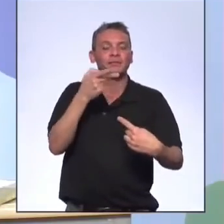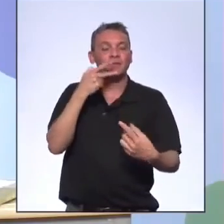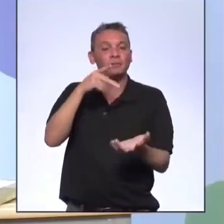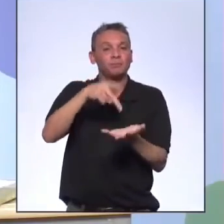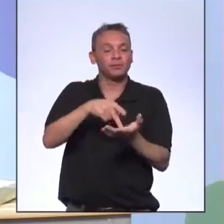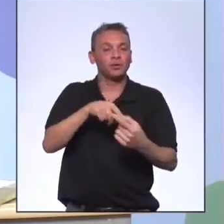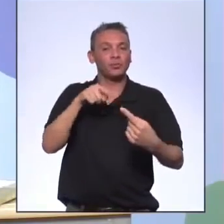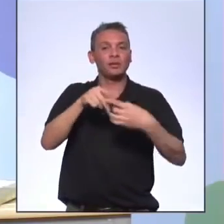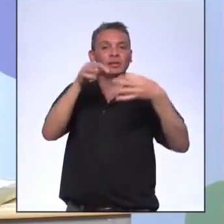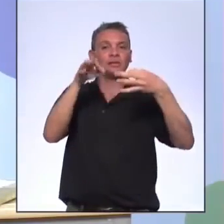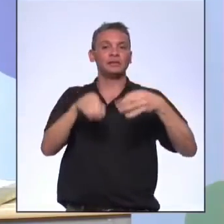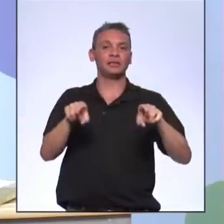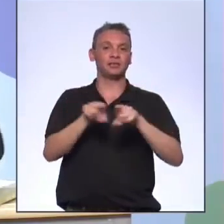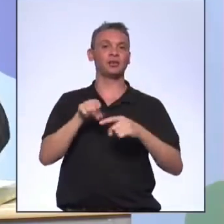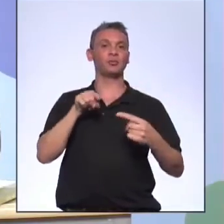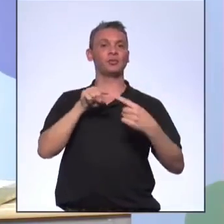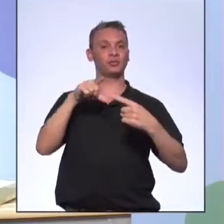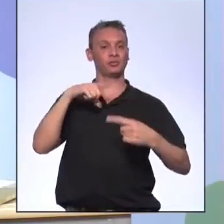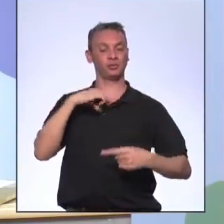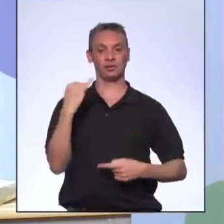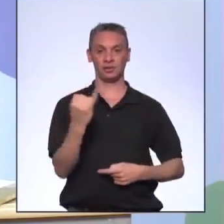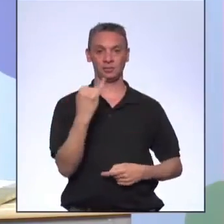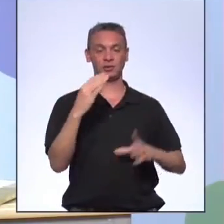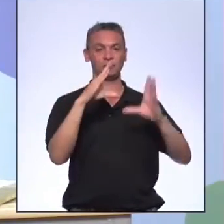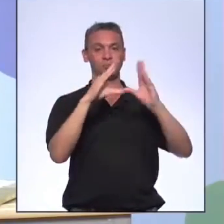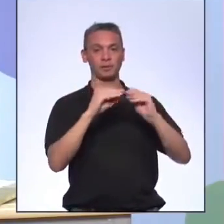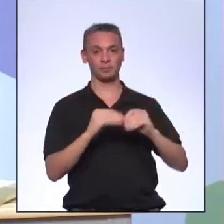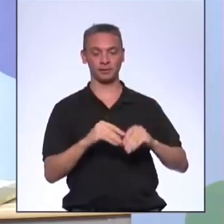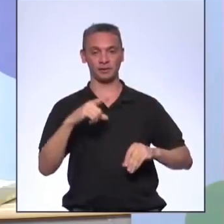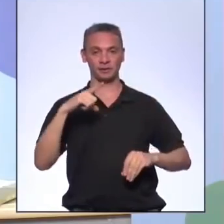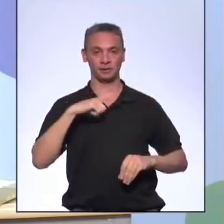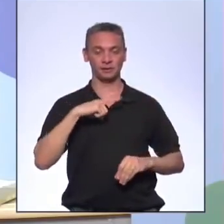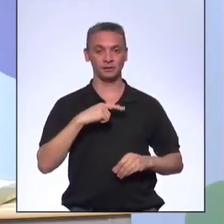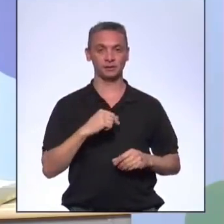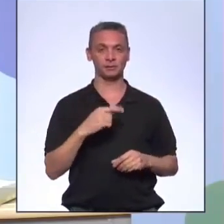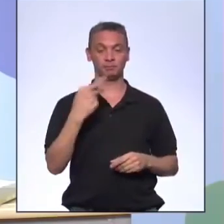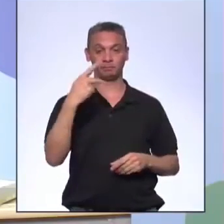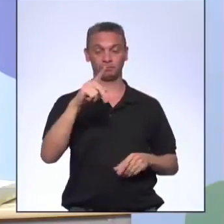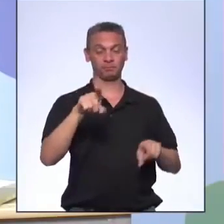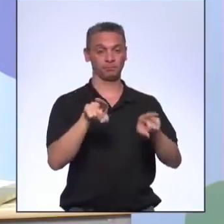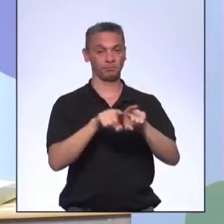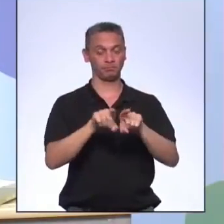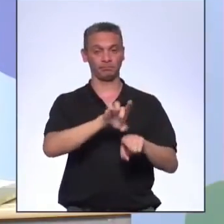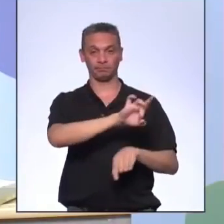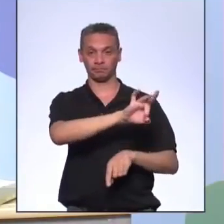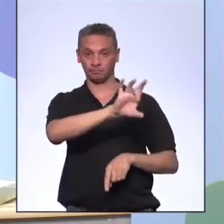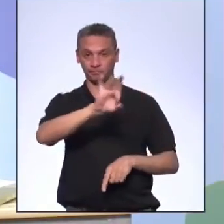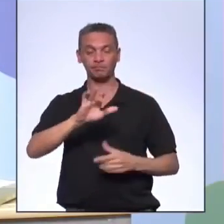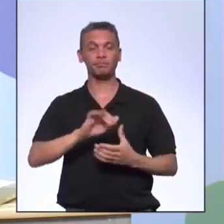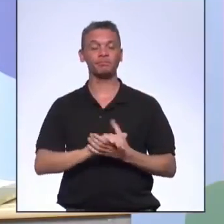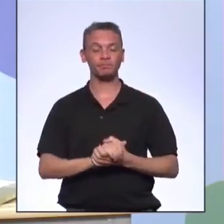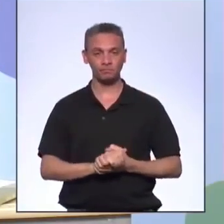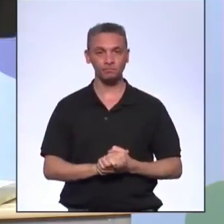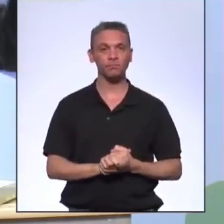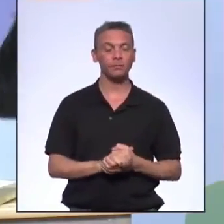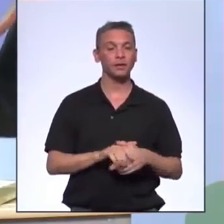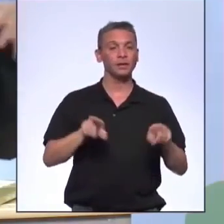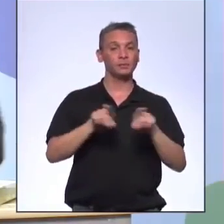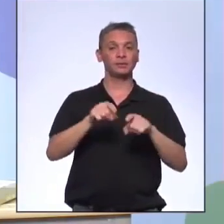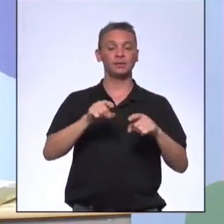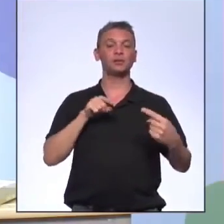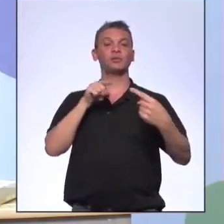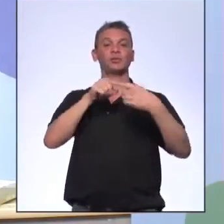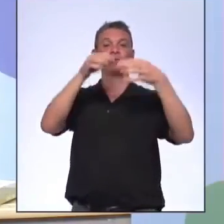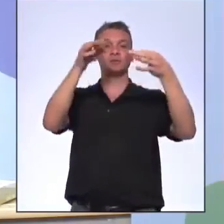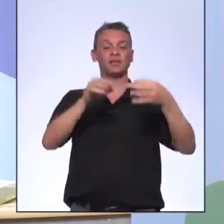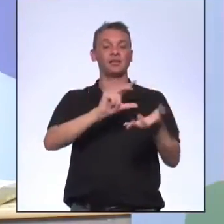ser consistente e objetivo, não tão consolidado numa vivência sua só lá isoladamente, entenderam? Tem que ser